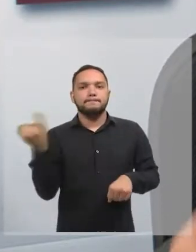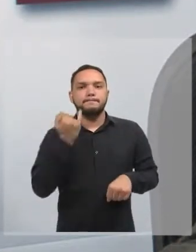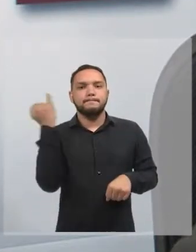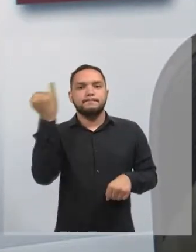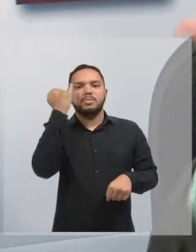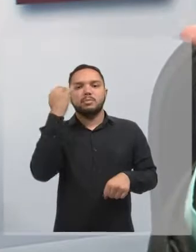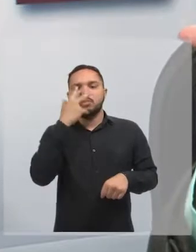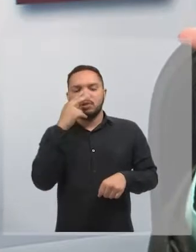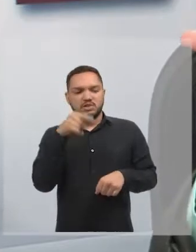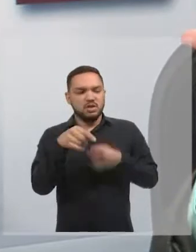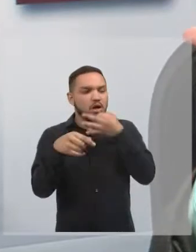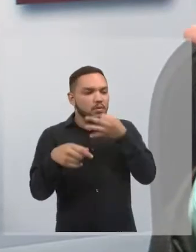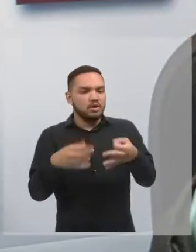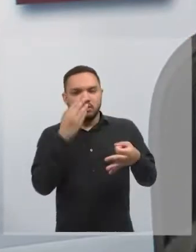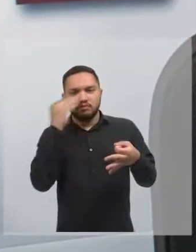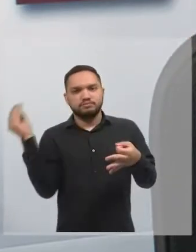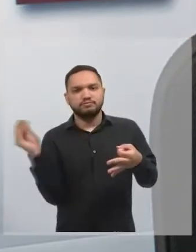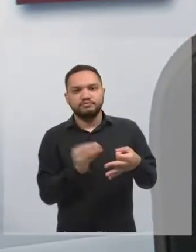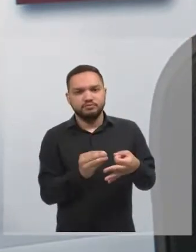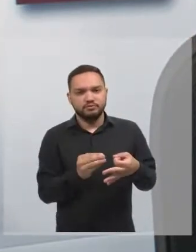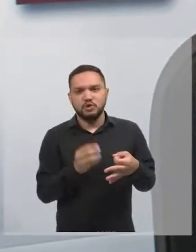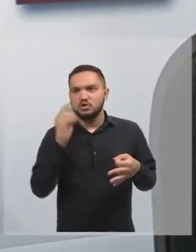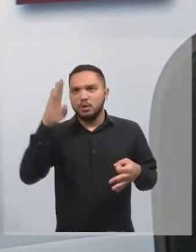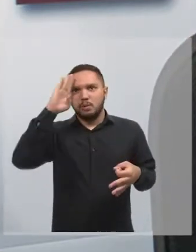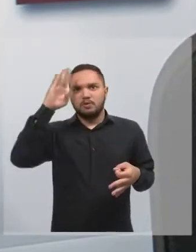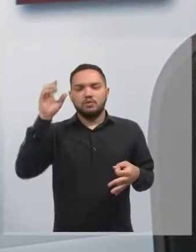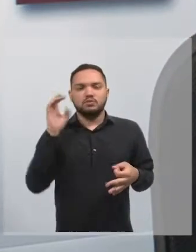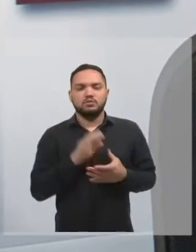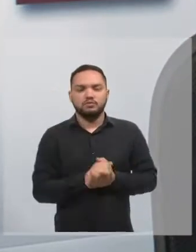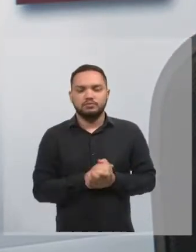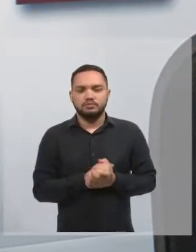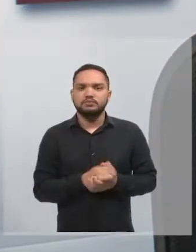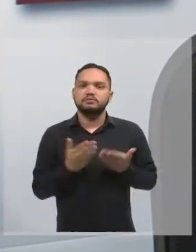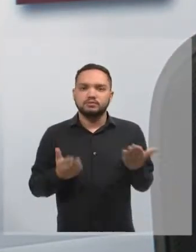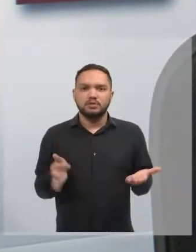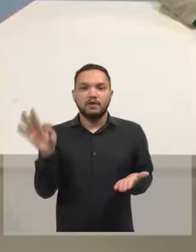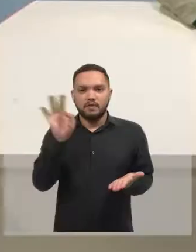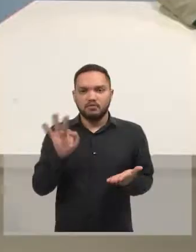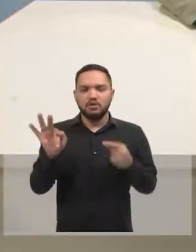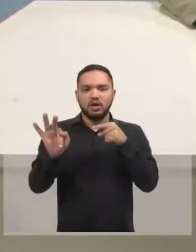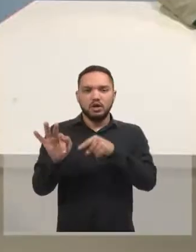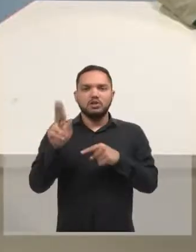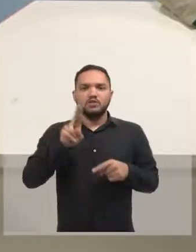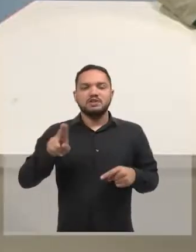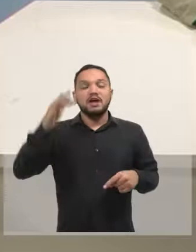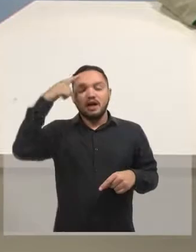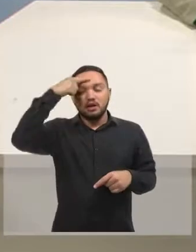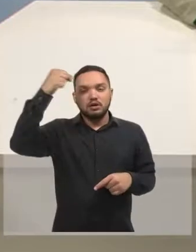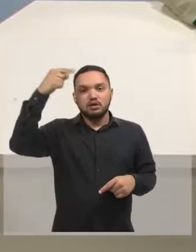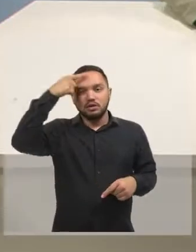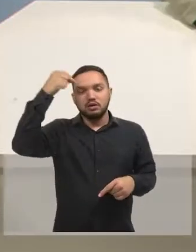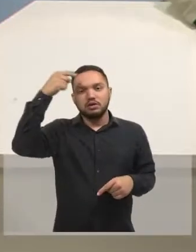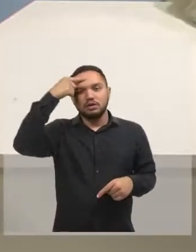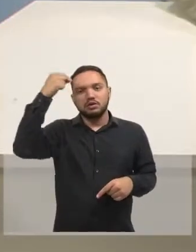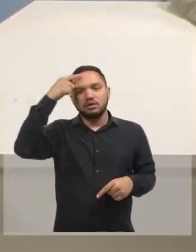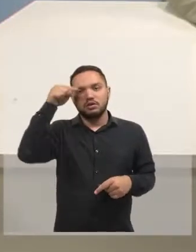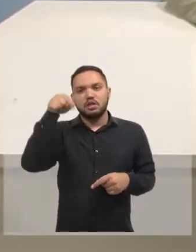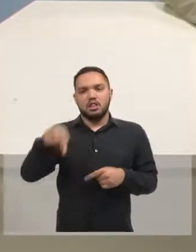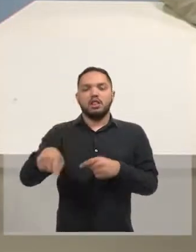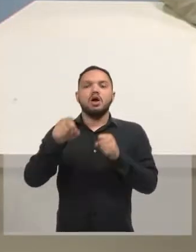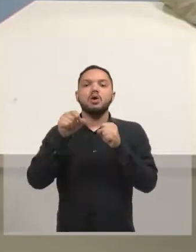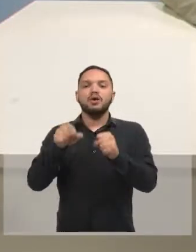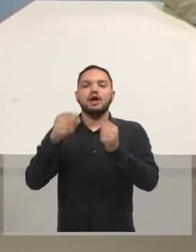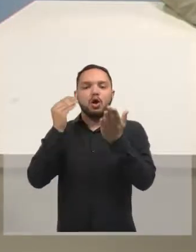a opinião do outro. A universidade, né, a academia, é o berço